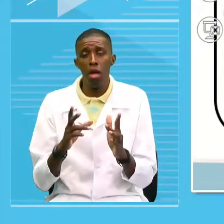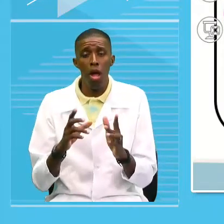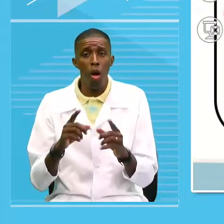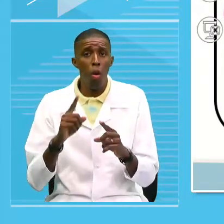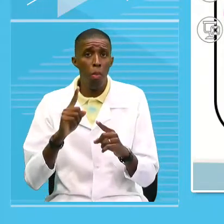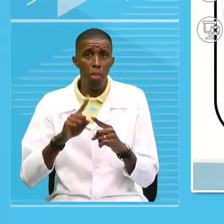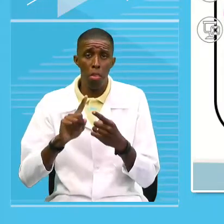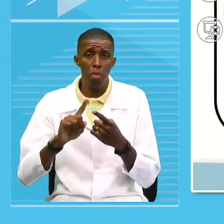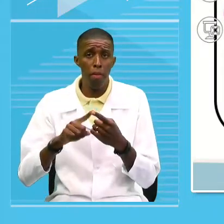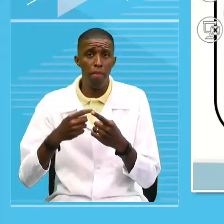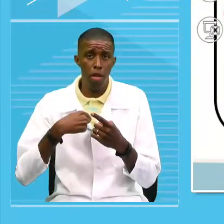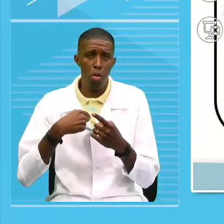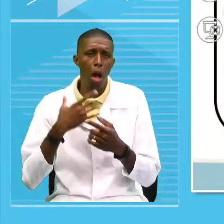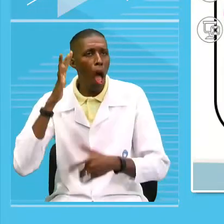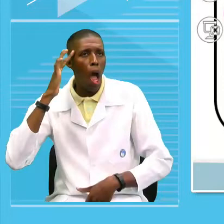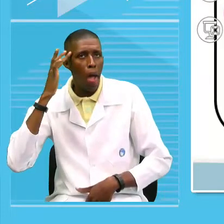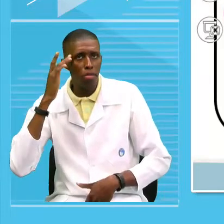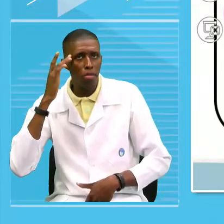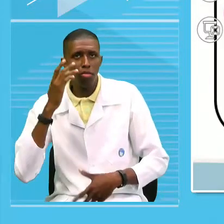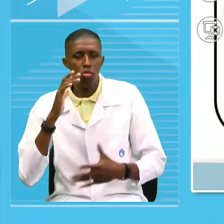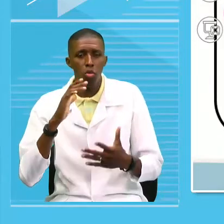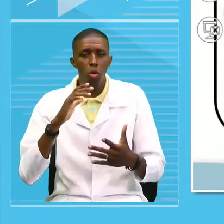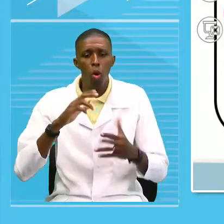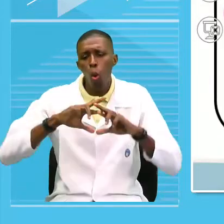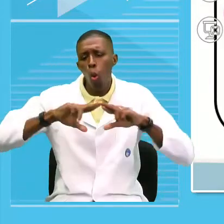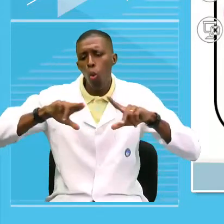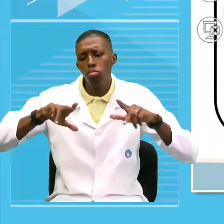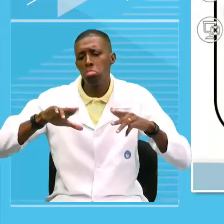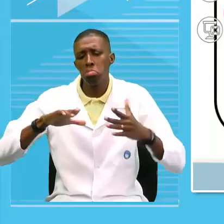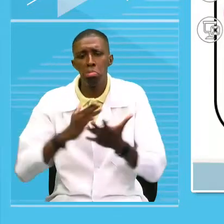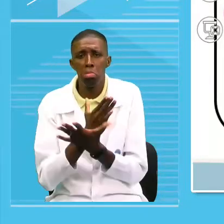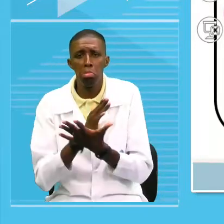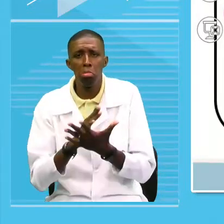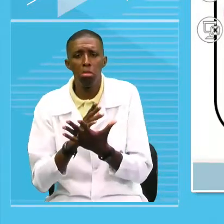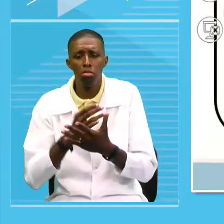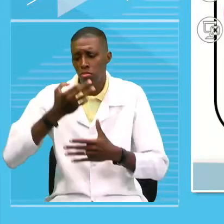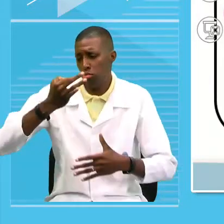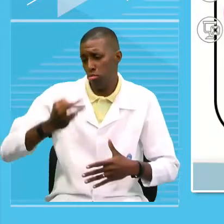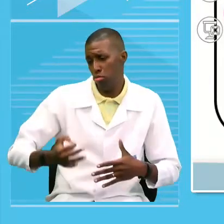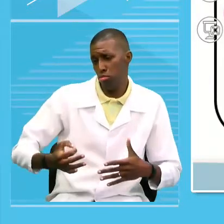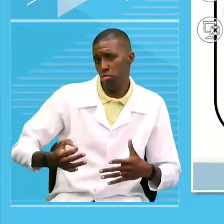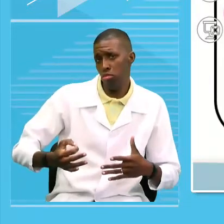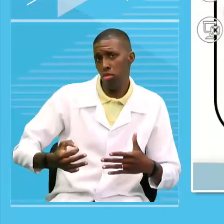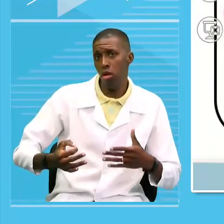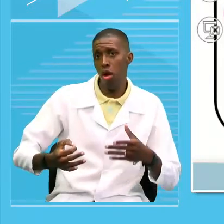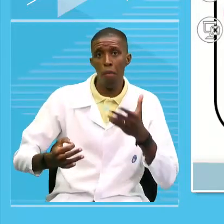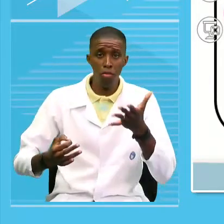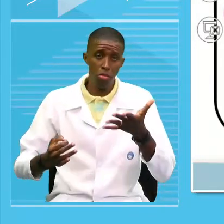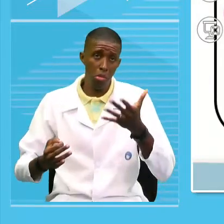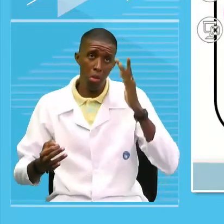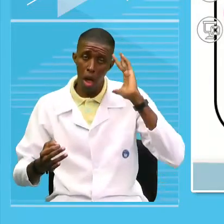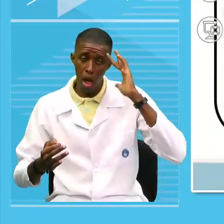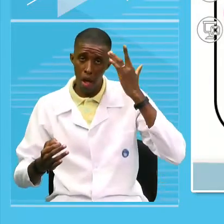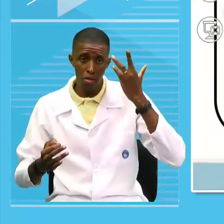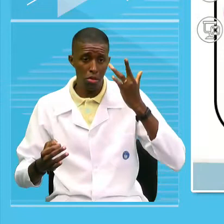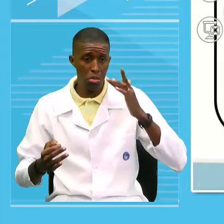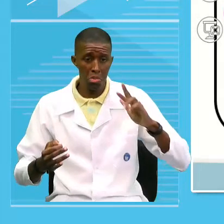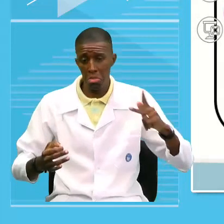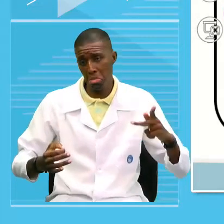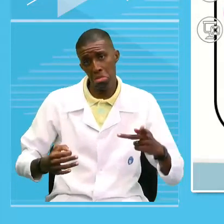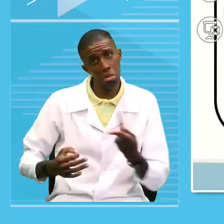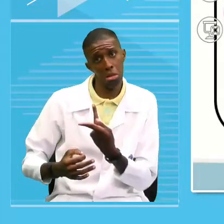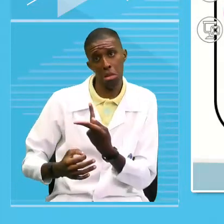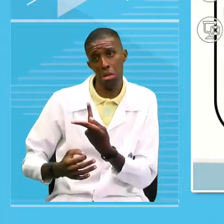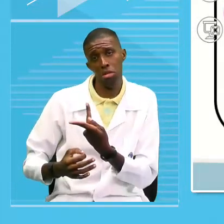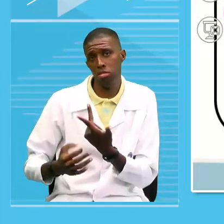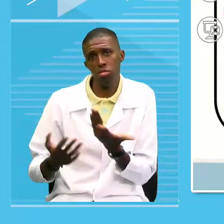você pode ser errado e outras coisas pode ser certo para ti para mim não vai ser e tá tudo bem também porque tudo vai